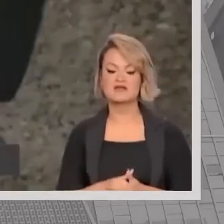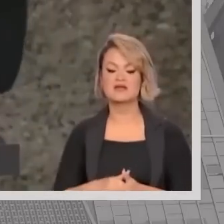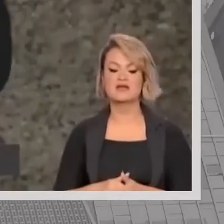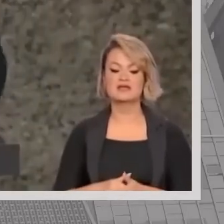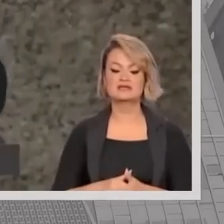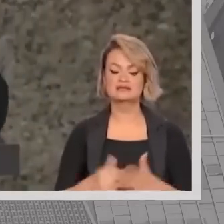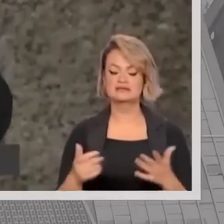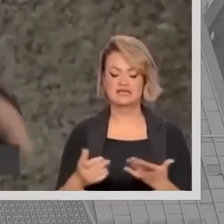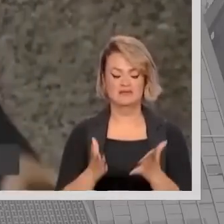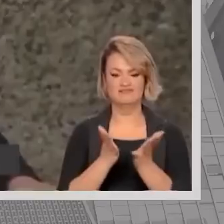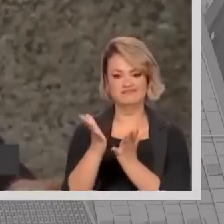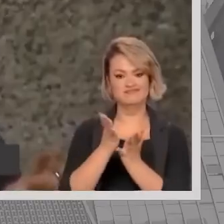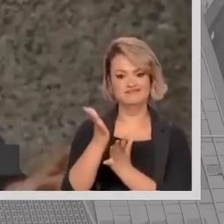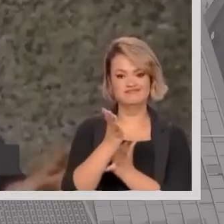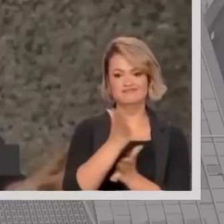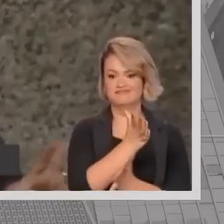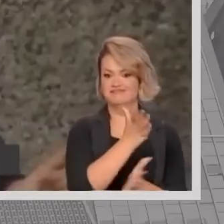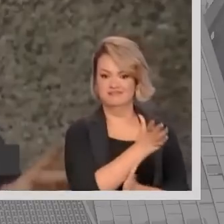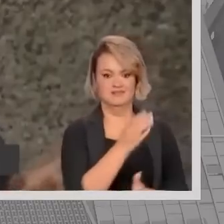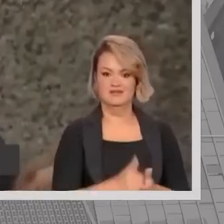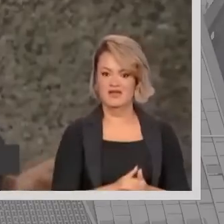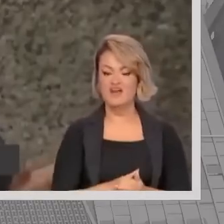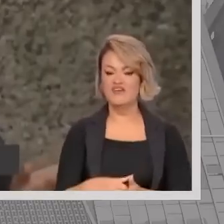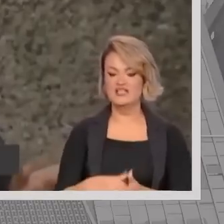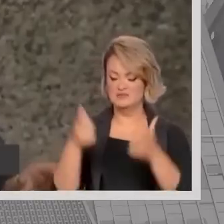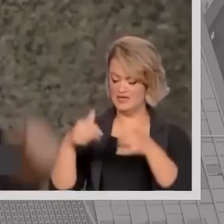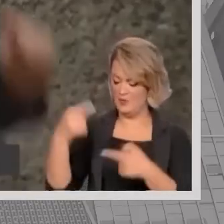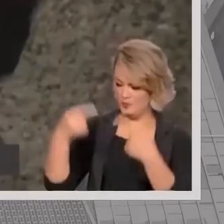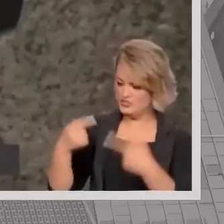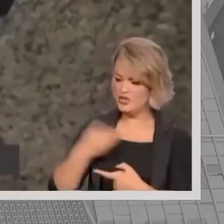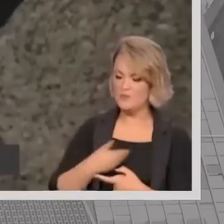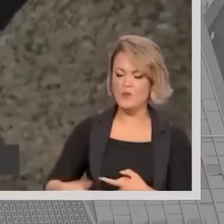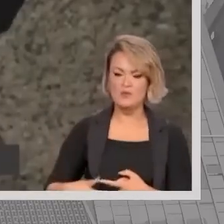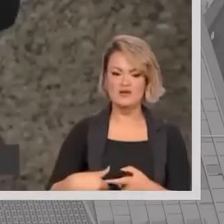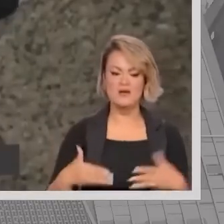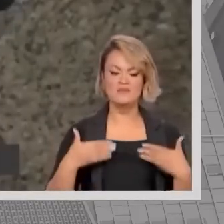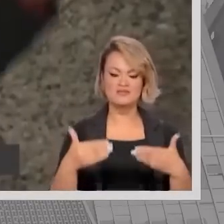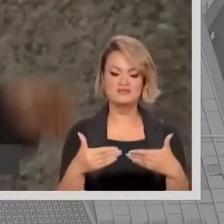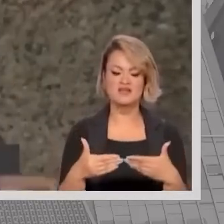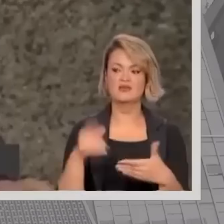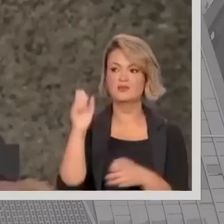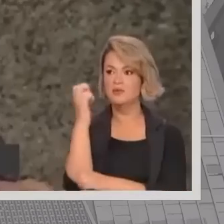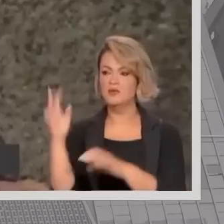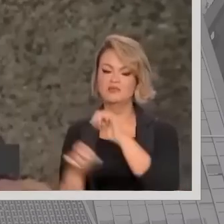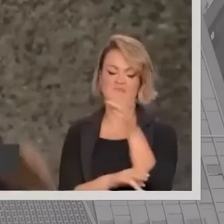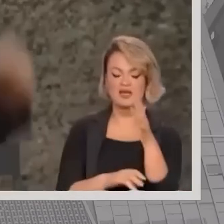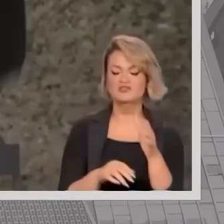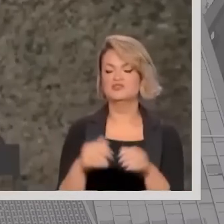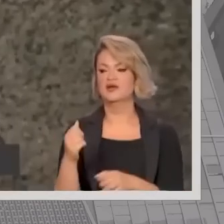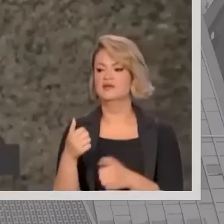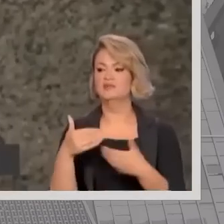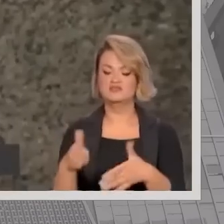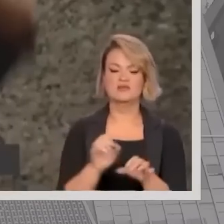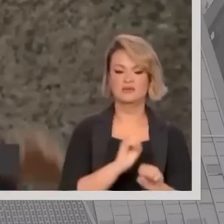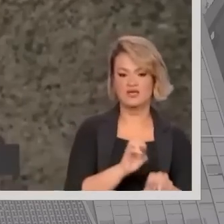fazer o necessário. E o necessário é enfrentar o lobby daqueles que não querem que o gasto